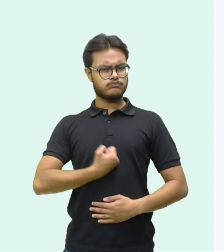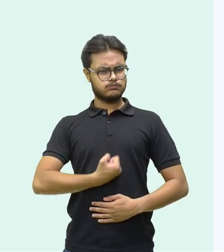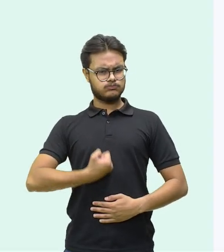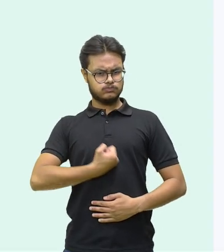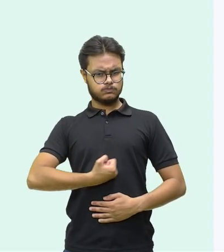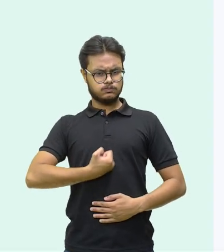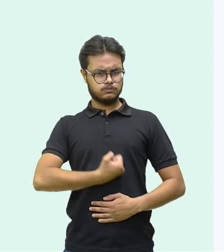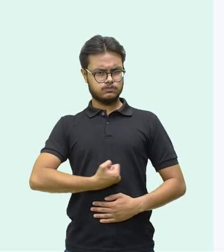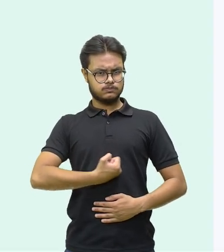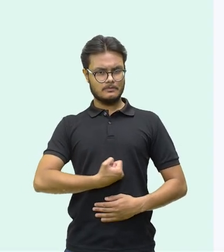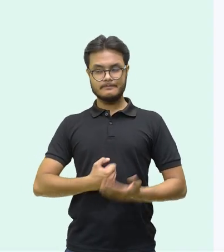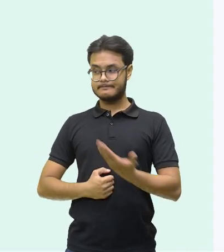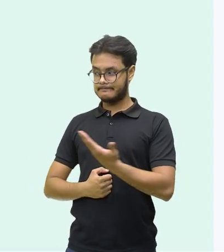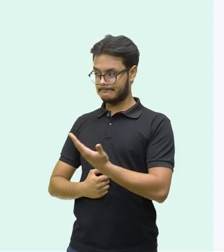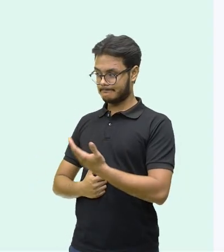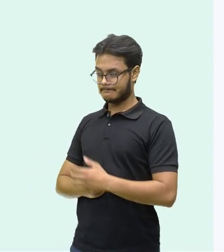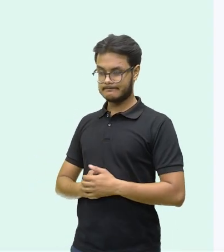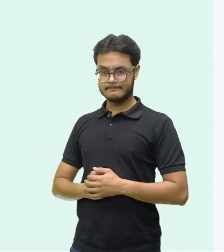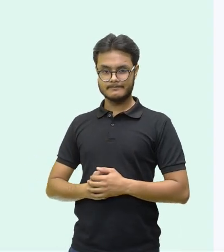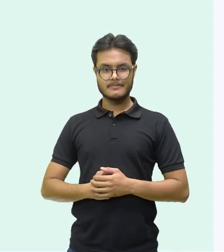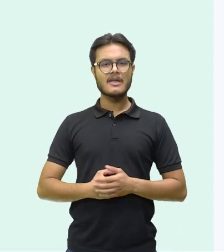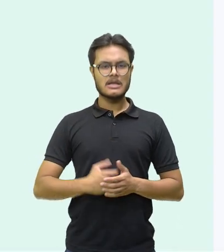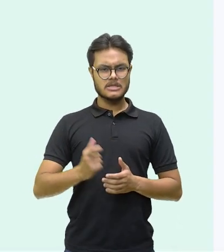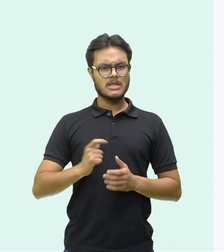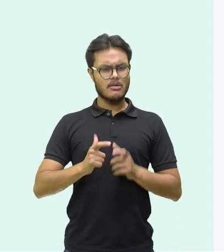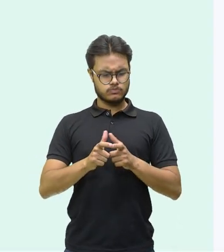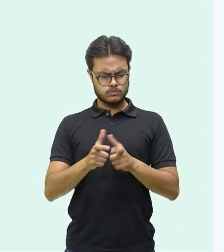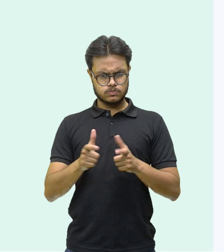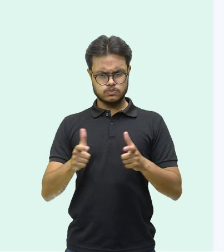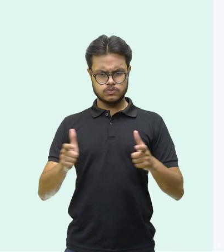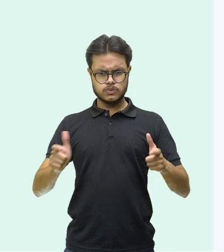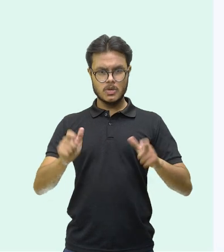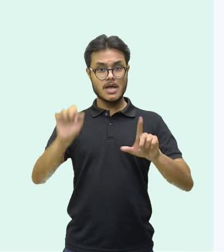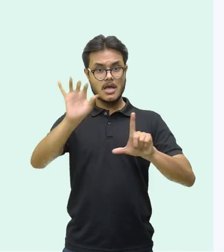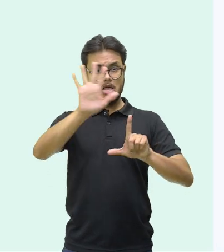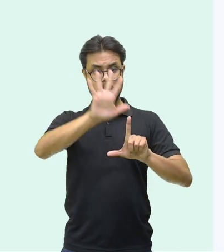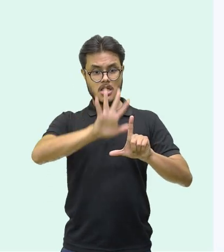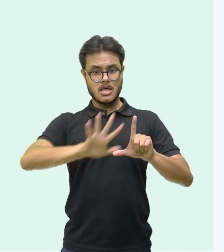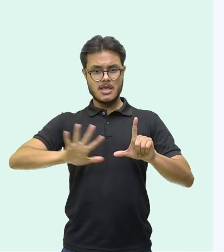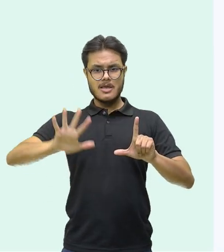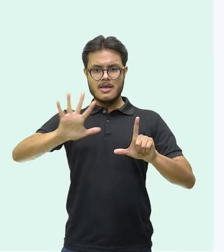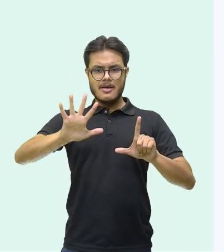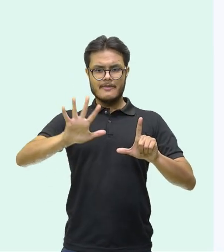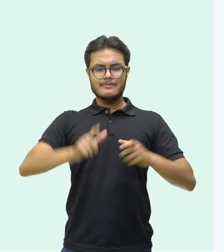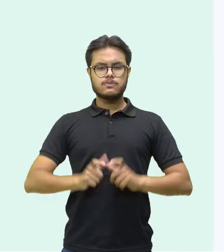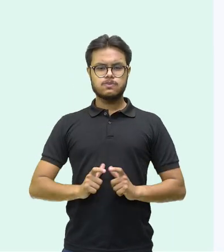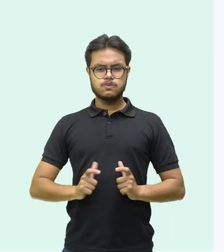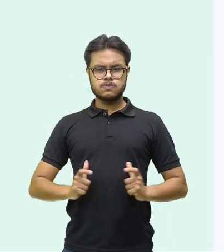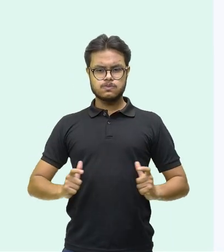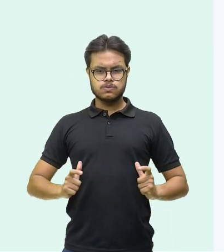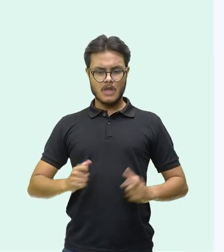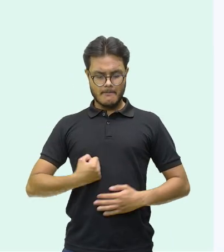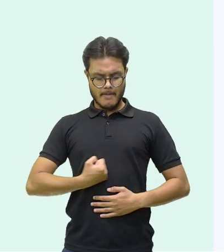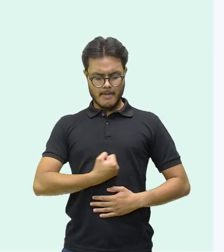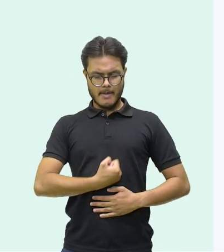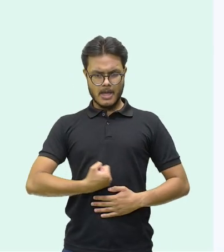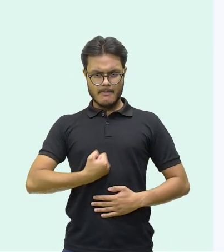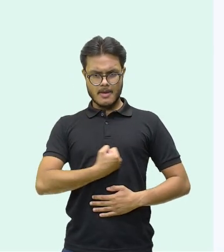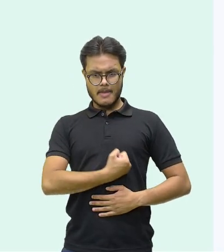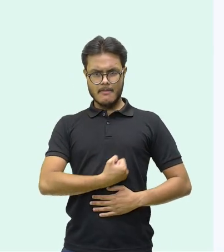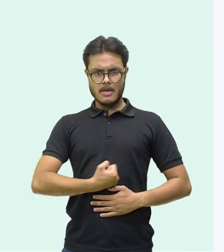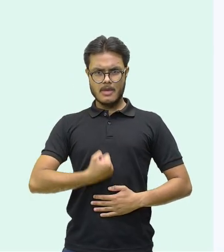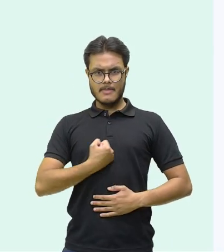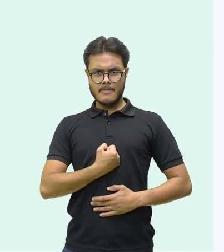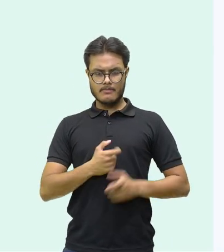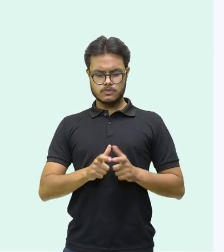ultrassonografia também, que nesse caso a formação da imagem a partir do som refletido nos vários órgãos do interior do